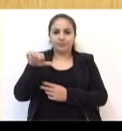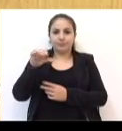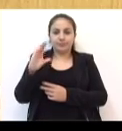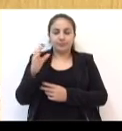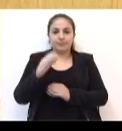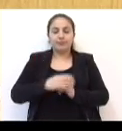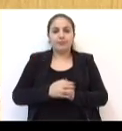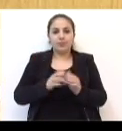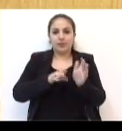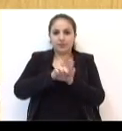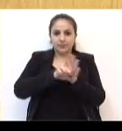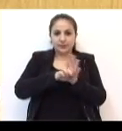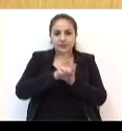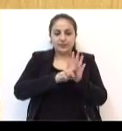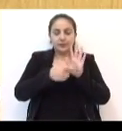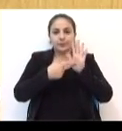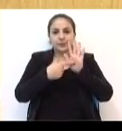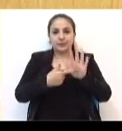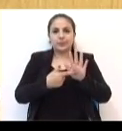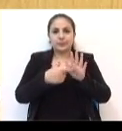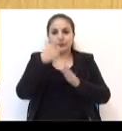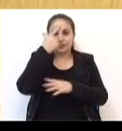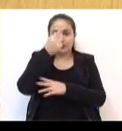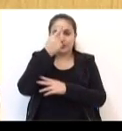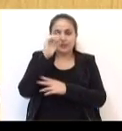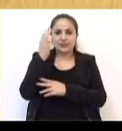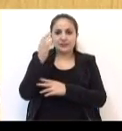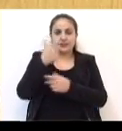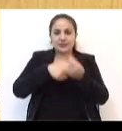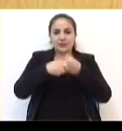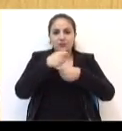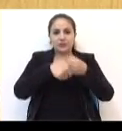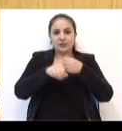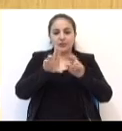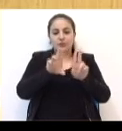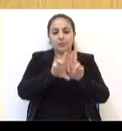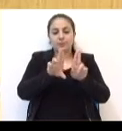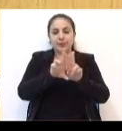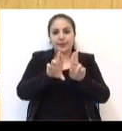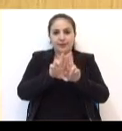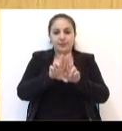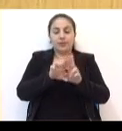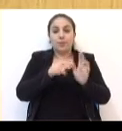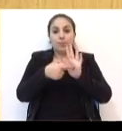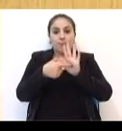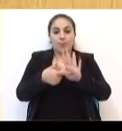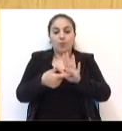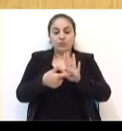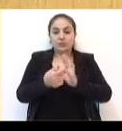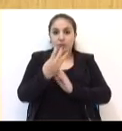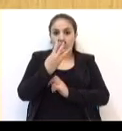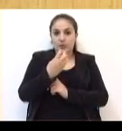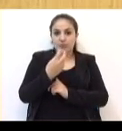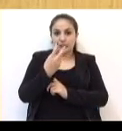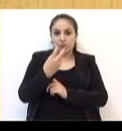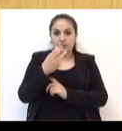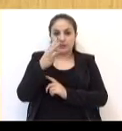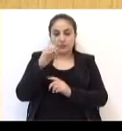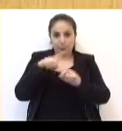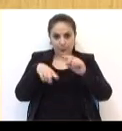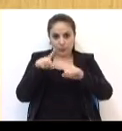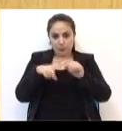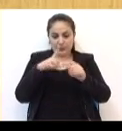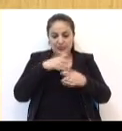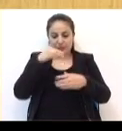823,90. A pesquisa realizada pela Faculdade de Ciências Econômicas da UPF mostra que dos 42 produtos